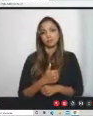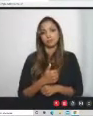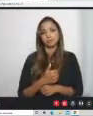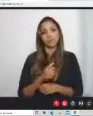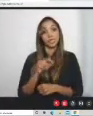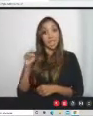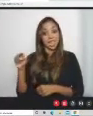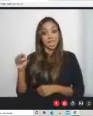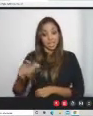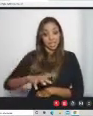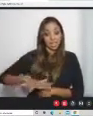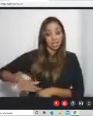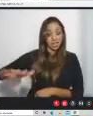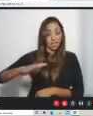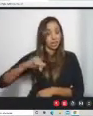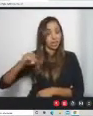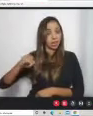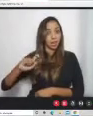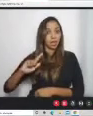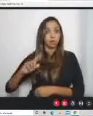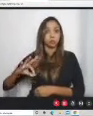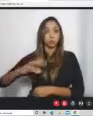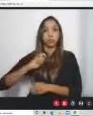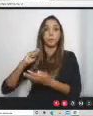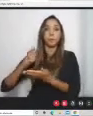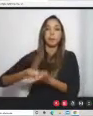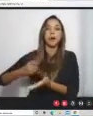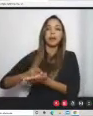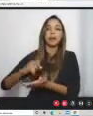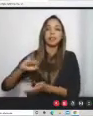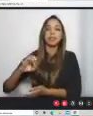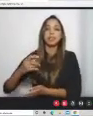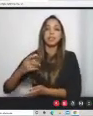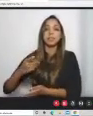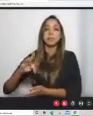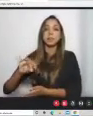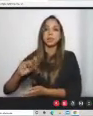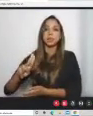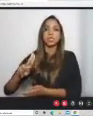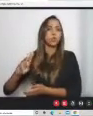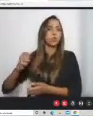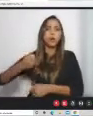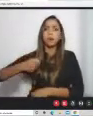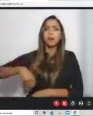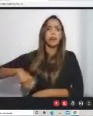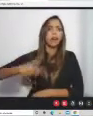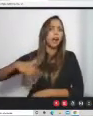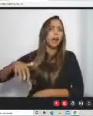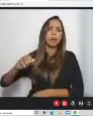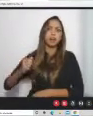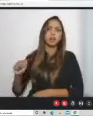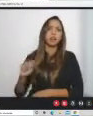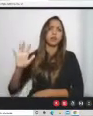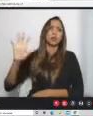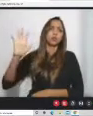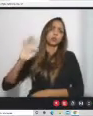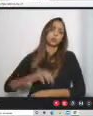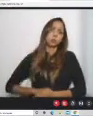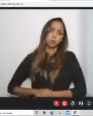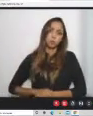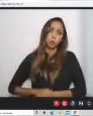Parnamirim. E, infelizmente, a maioria das ruas de lá não tem